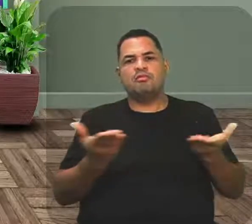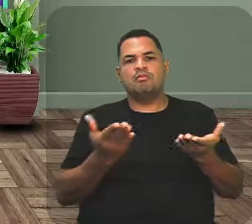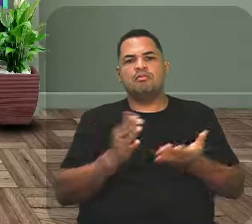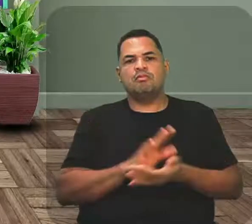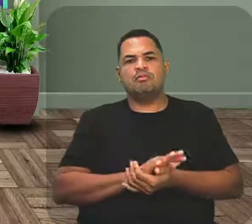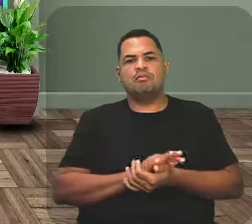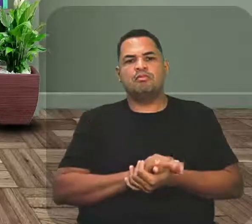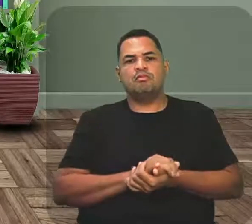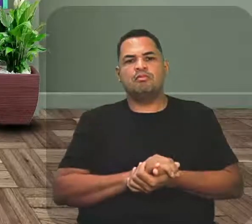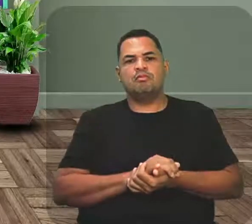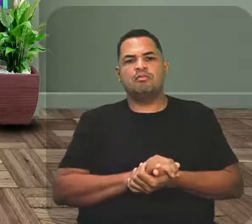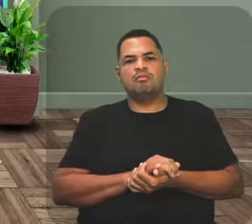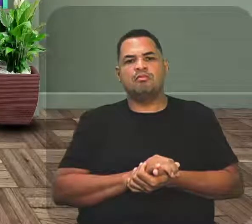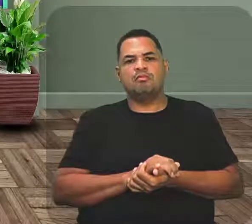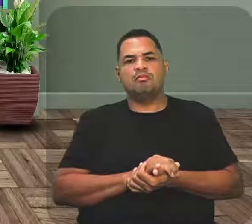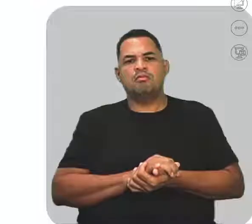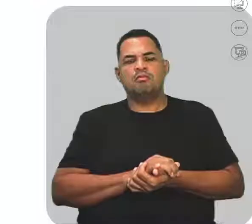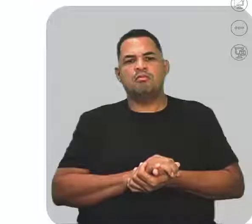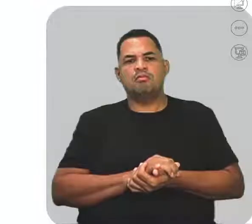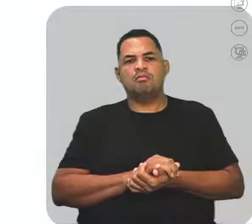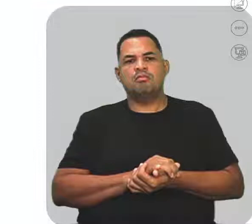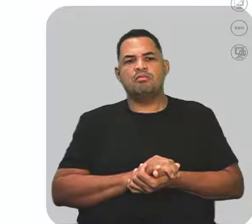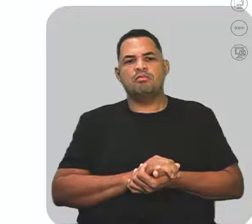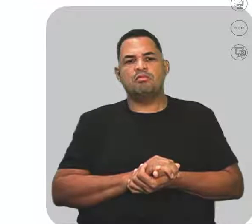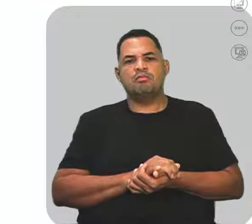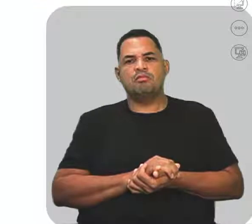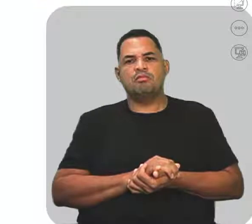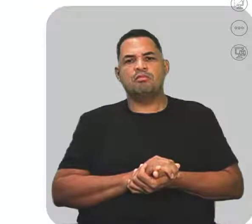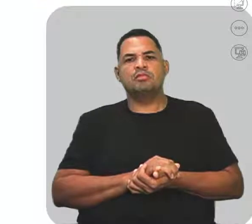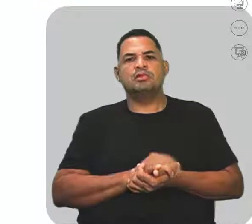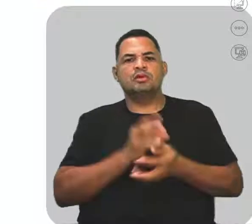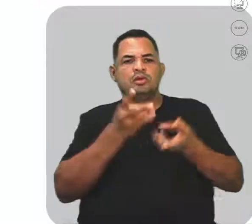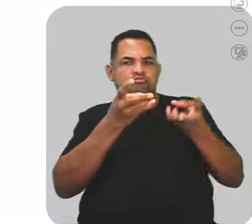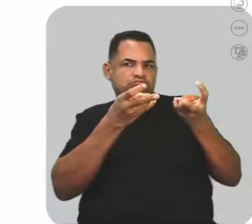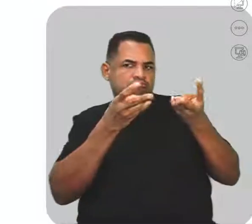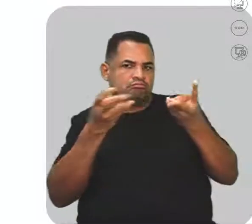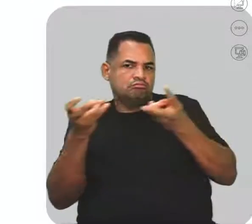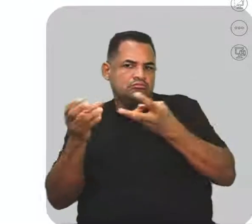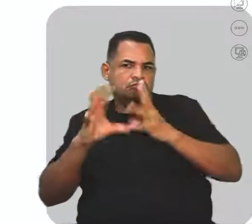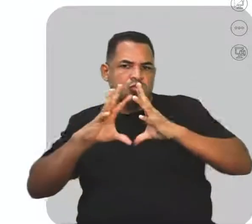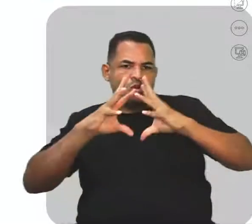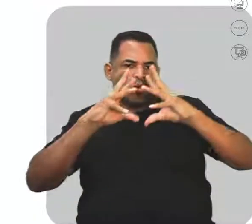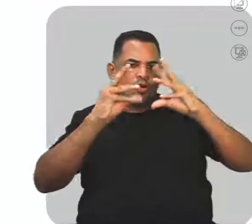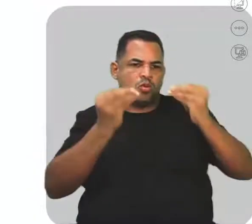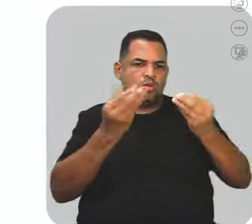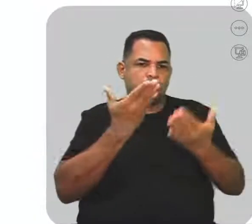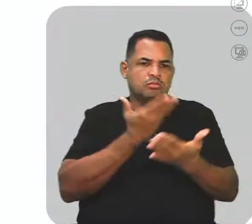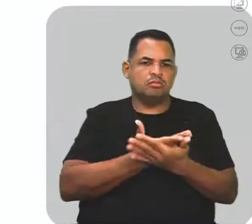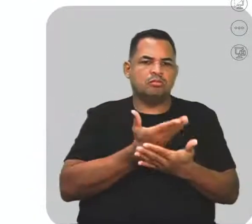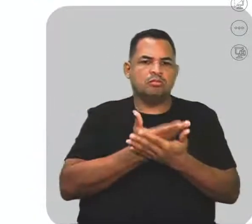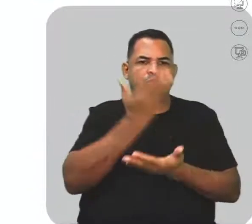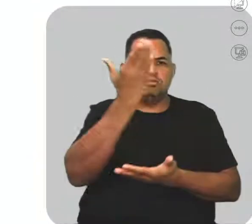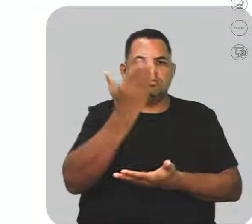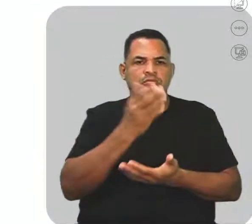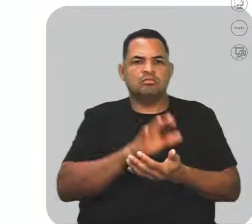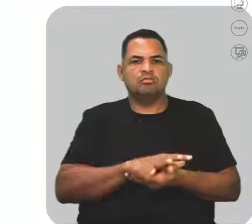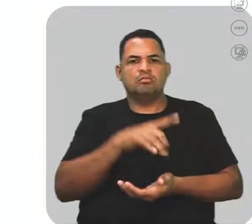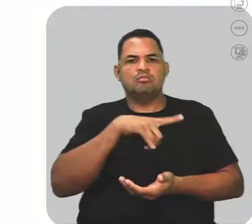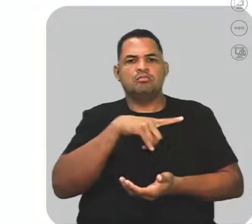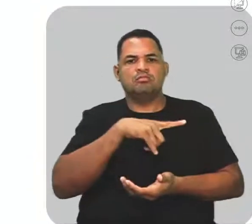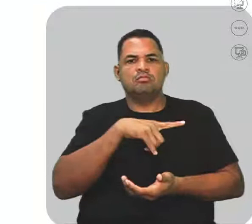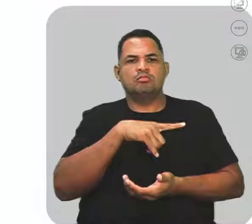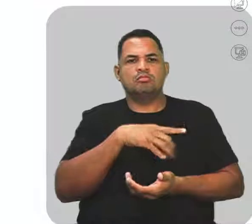nosso organograma. Agora você vai conseguir visualizar toda a nossa aula. Então, nós temos